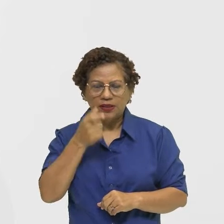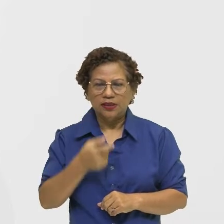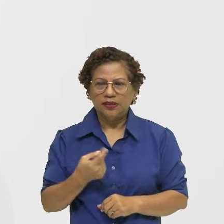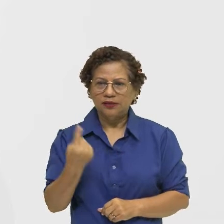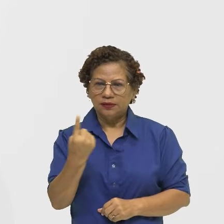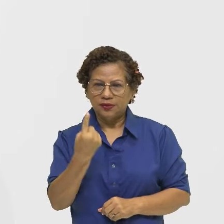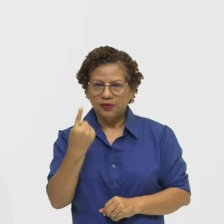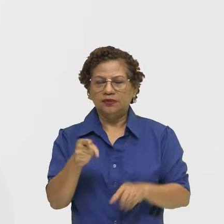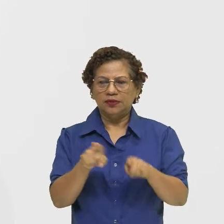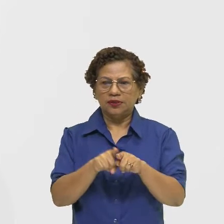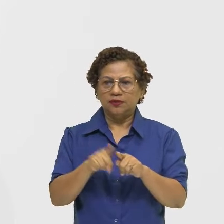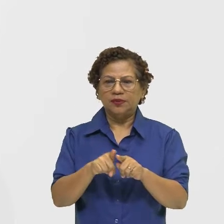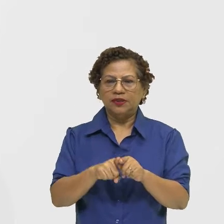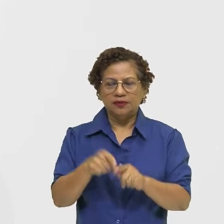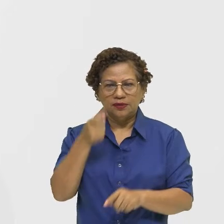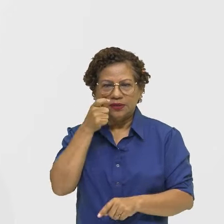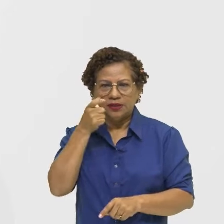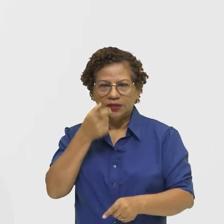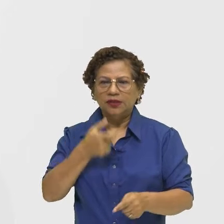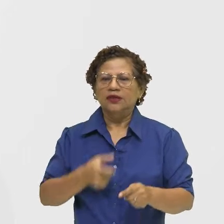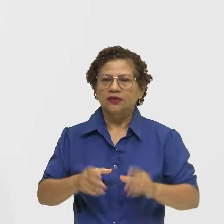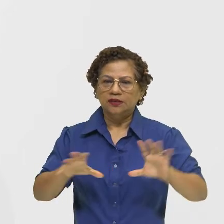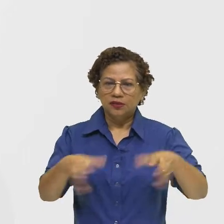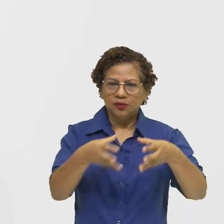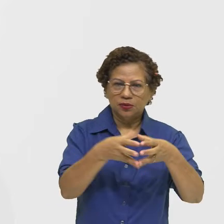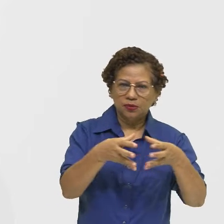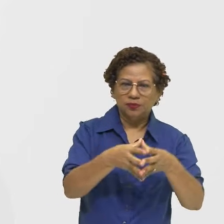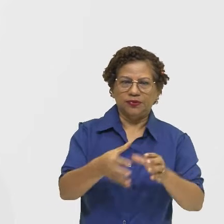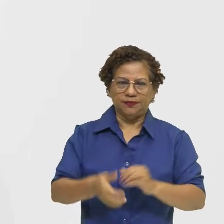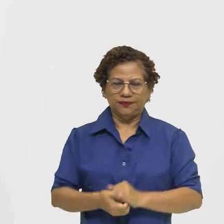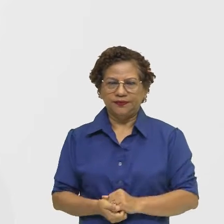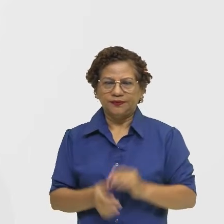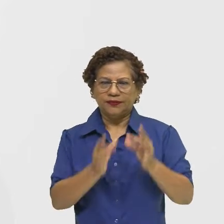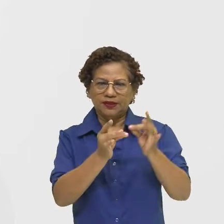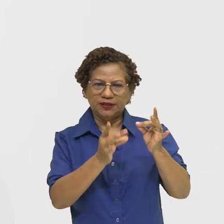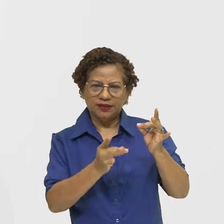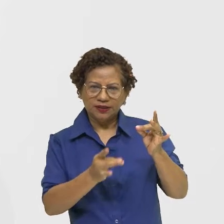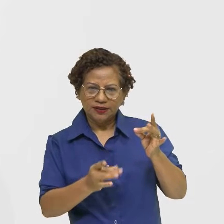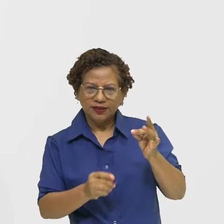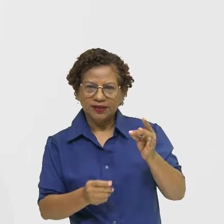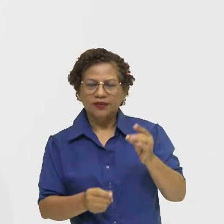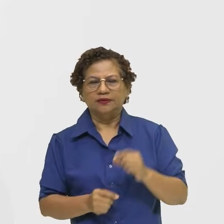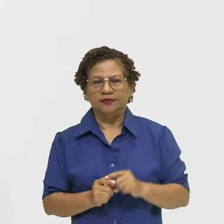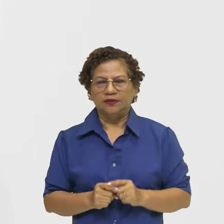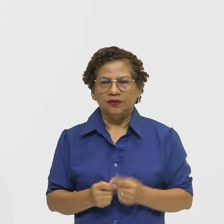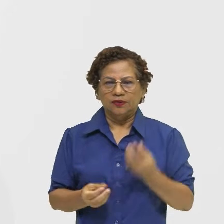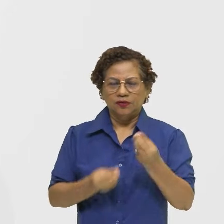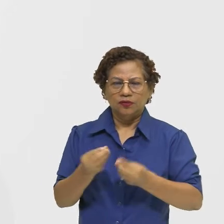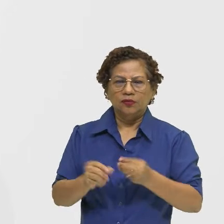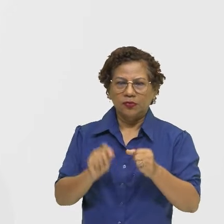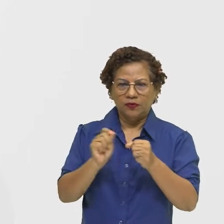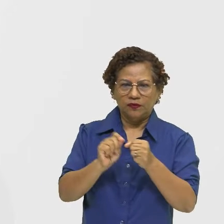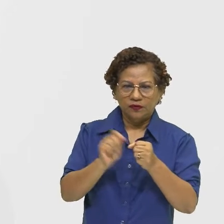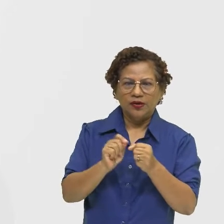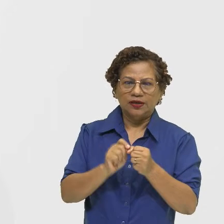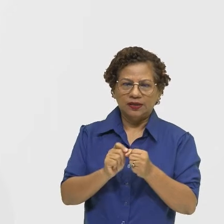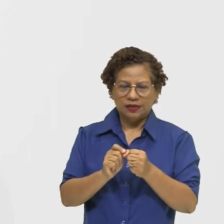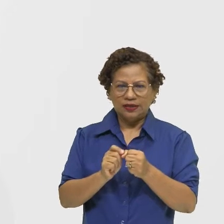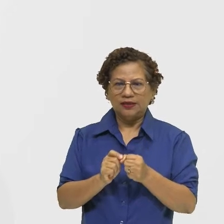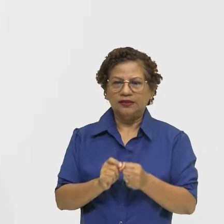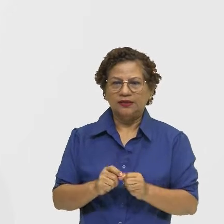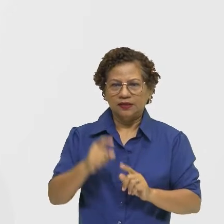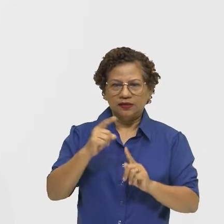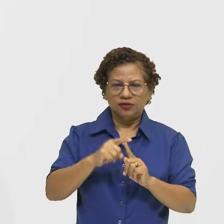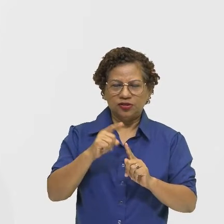O detalhamento, a produção e a circulação de narrativas estéticas expressivas, artes visuais,